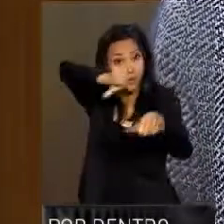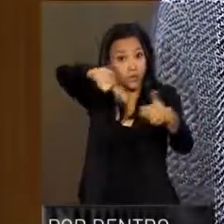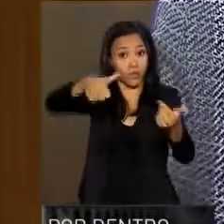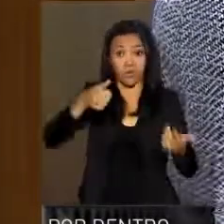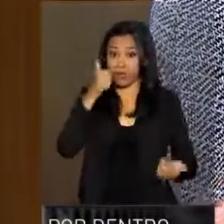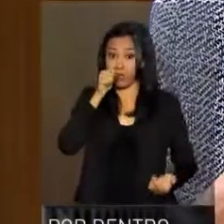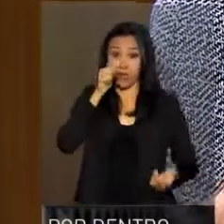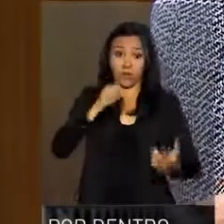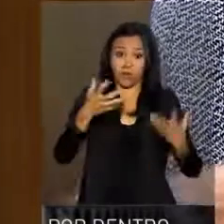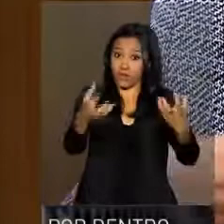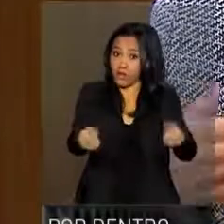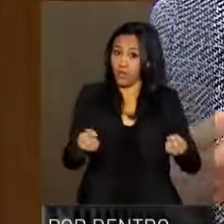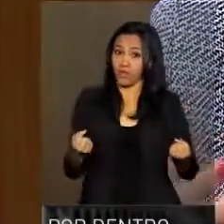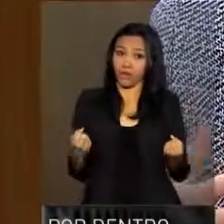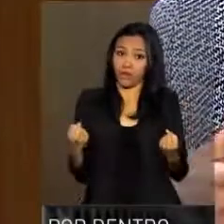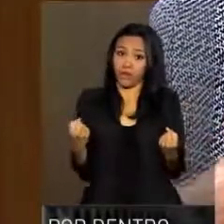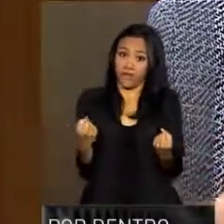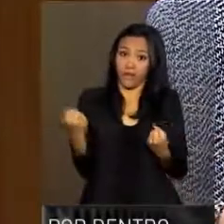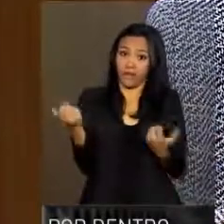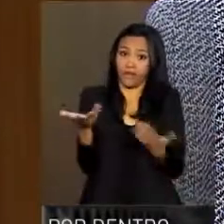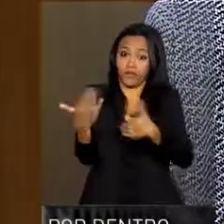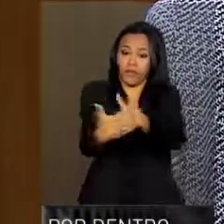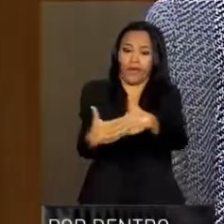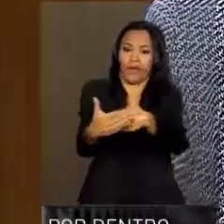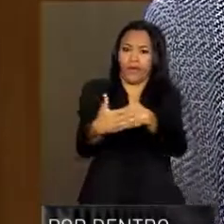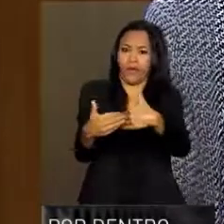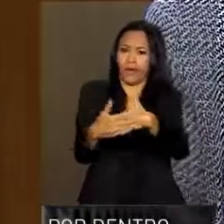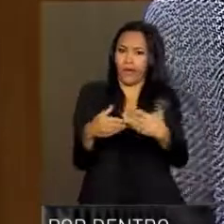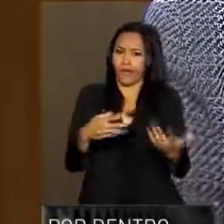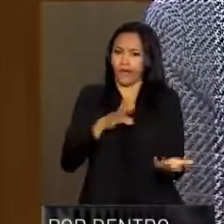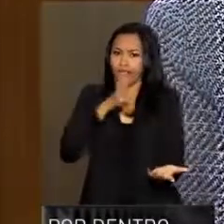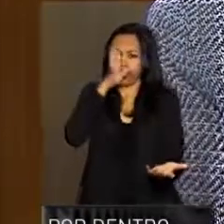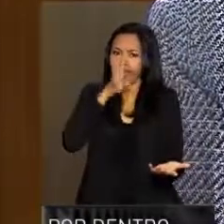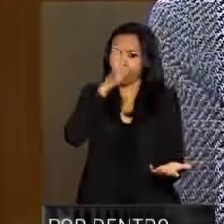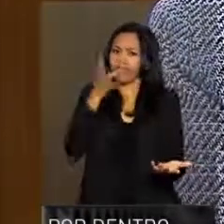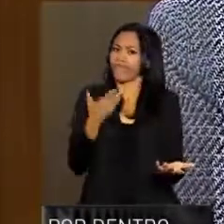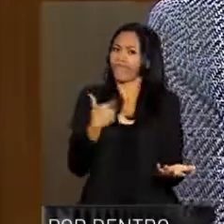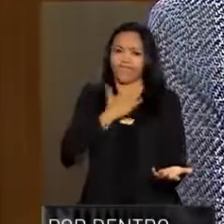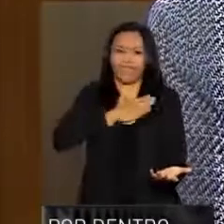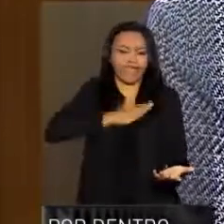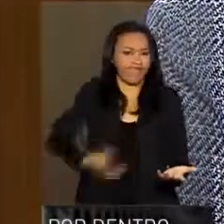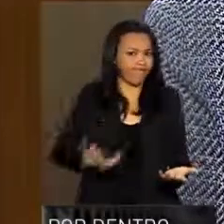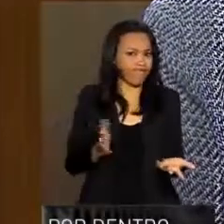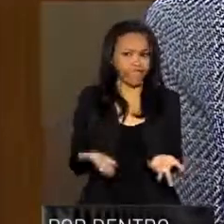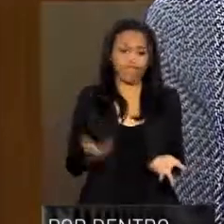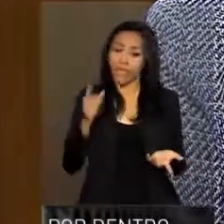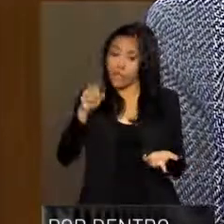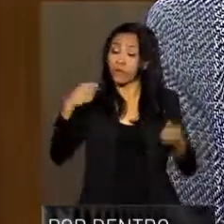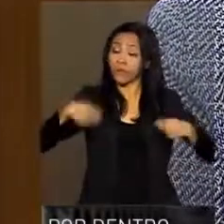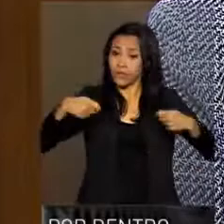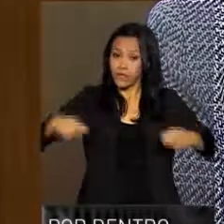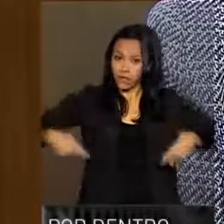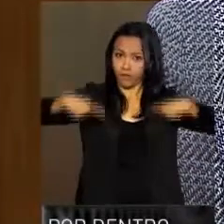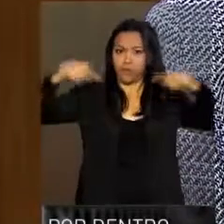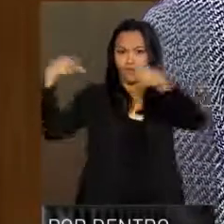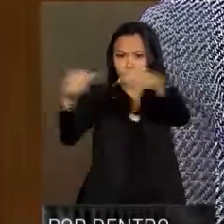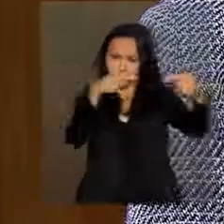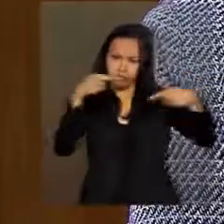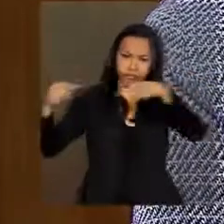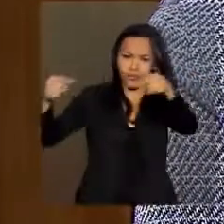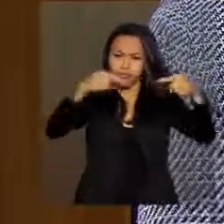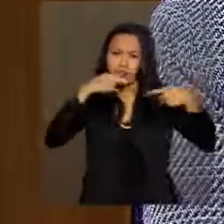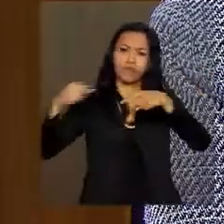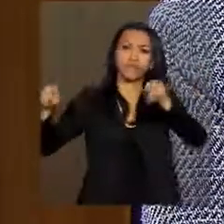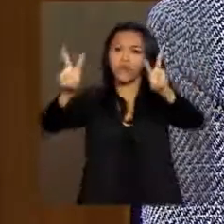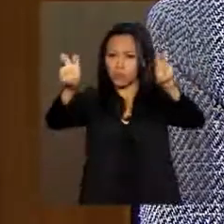aceitam isso mas e os homens precisam entender isso eu acho que sim e se esse debate é necessário é necessário mas você